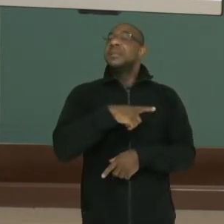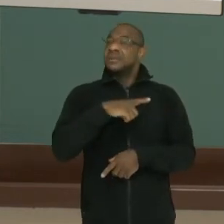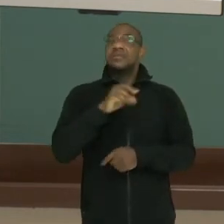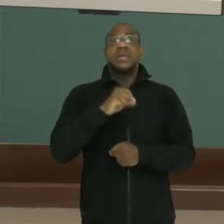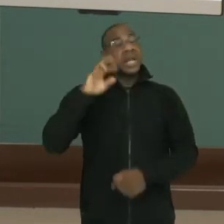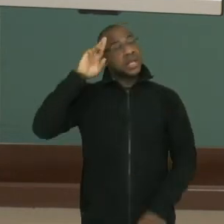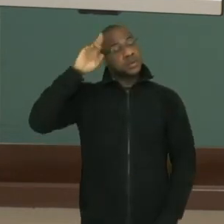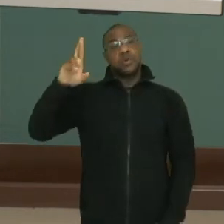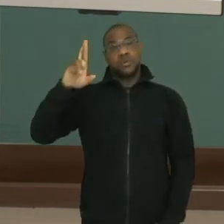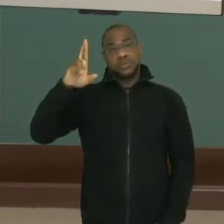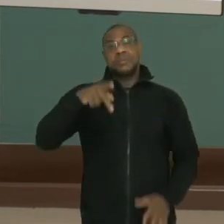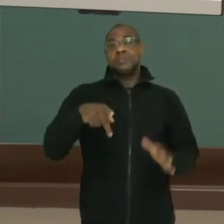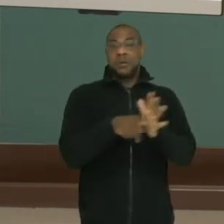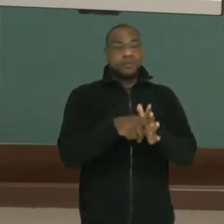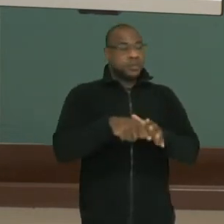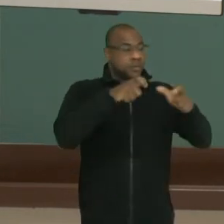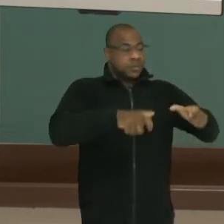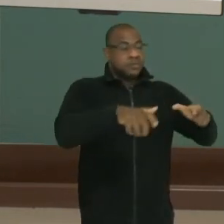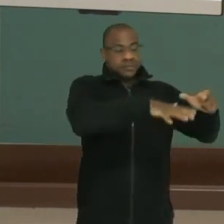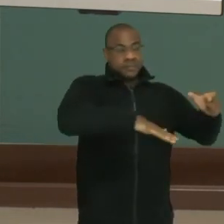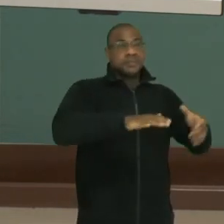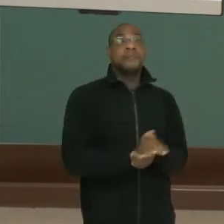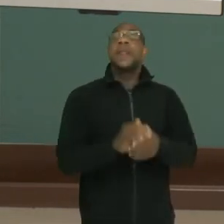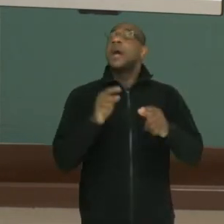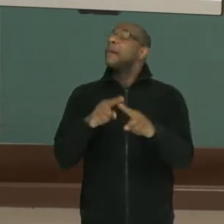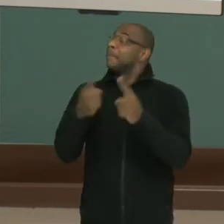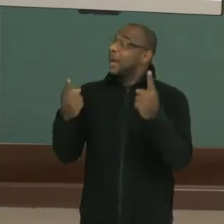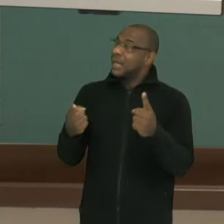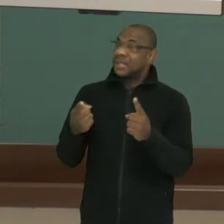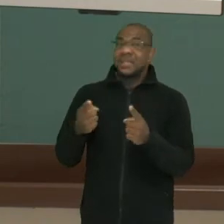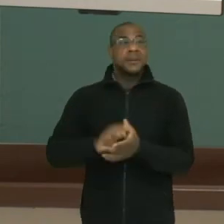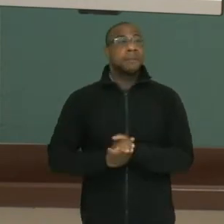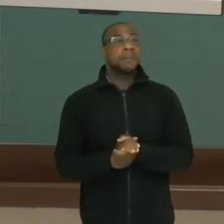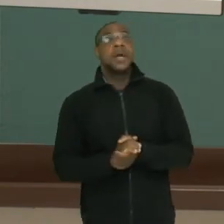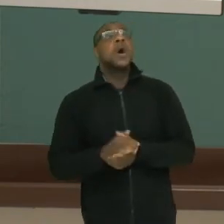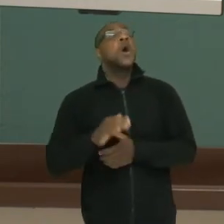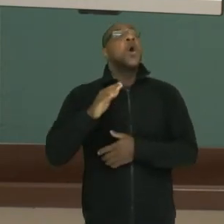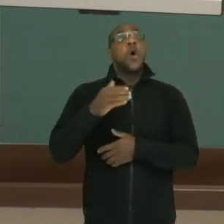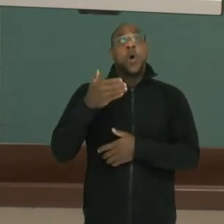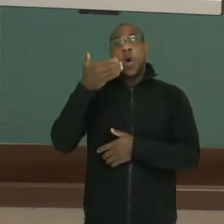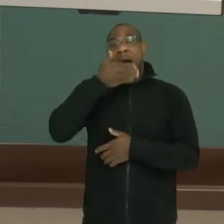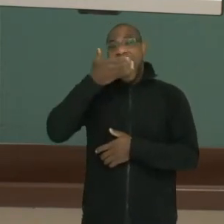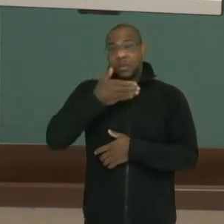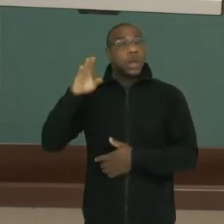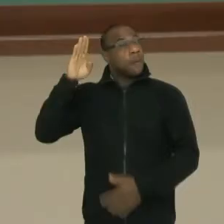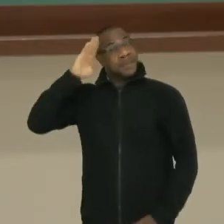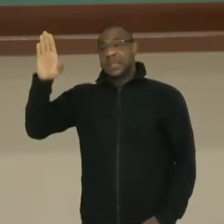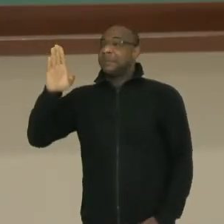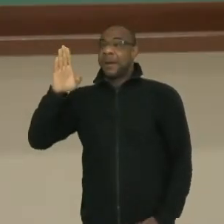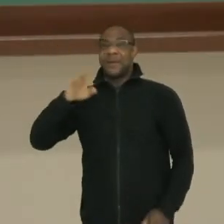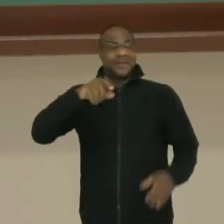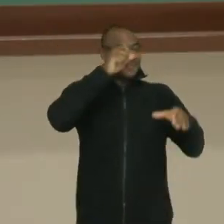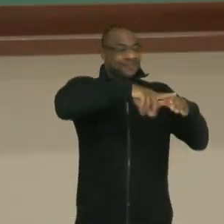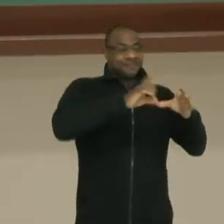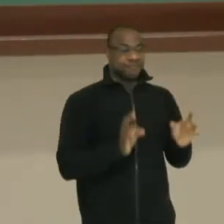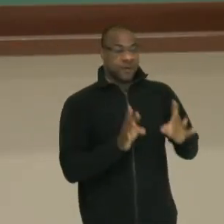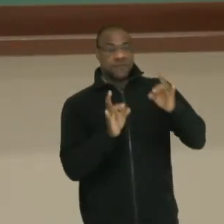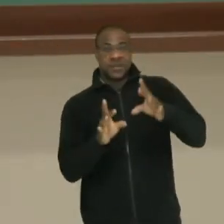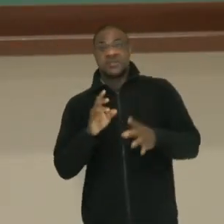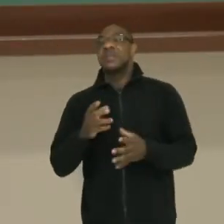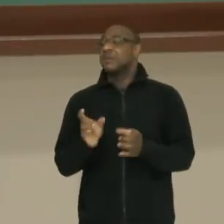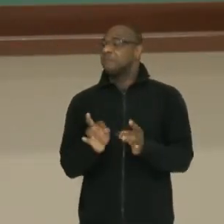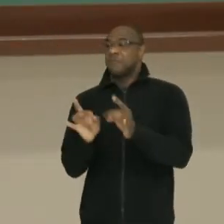então dessas propriedades. Mas o açúcar era o principal produto, mas não era o único produto a